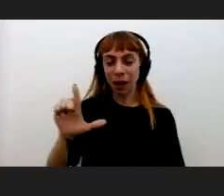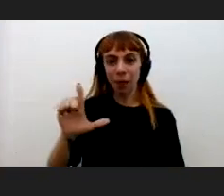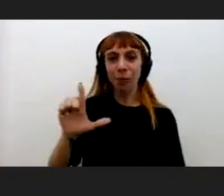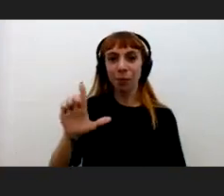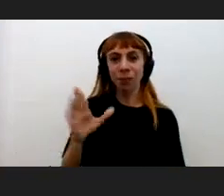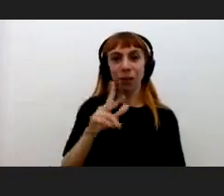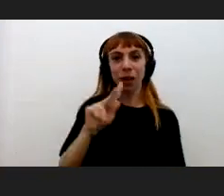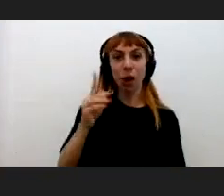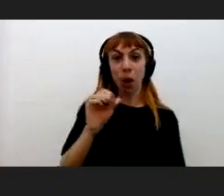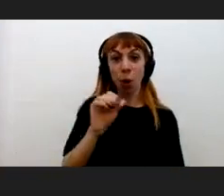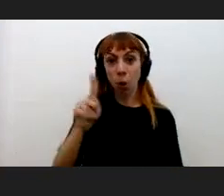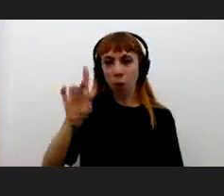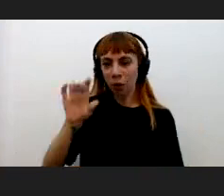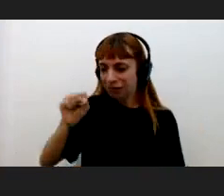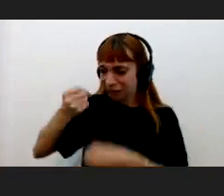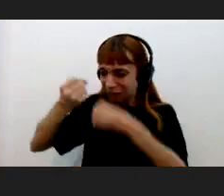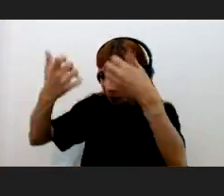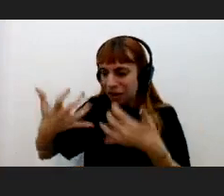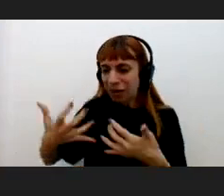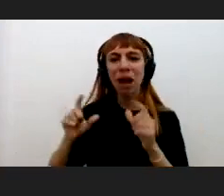afeta a todos nós, né?